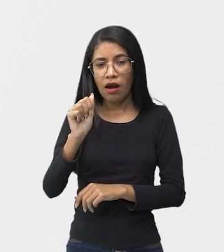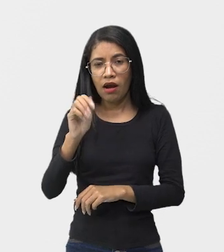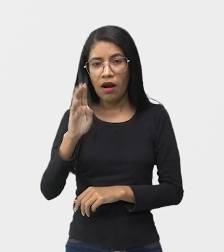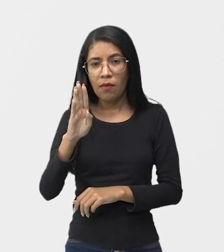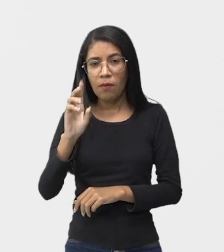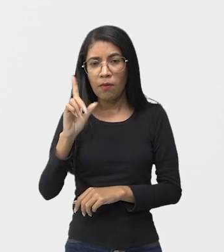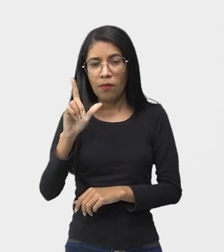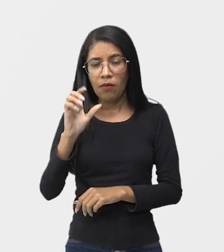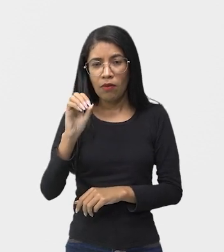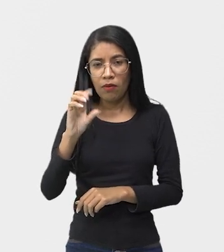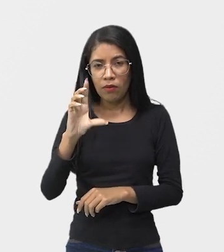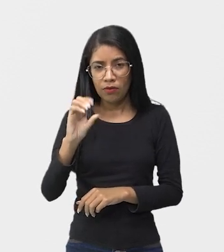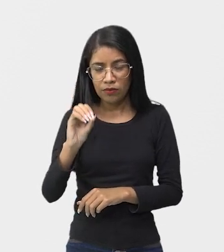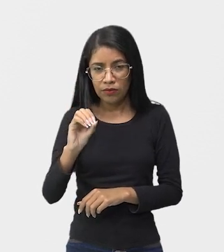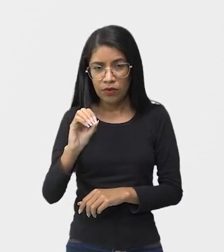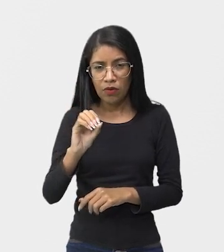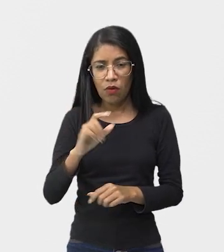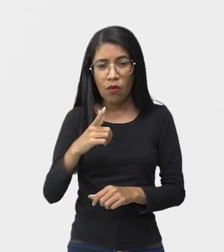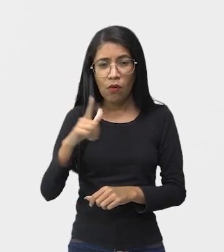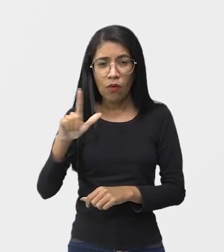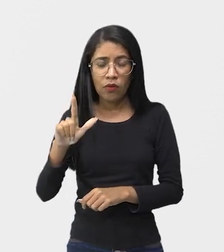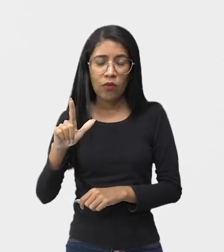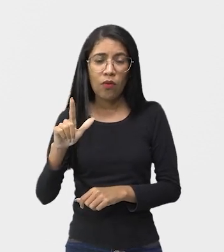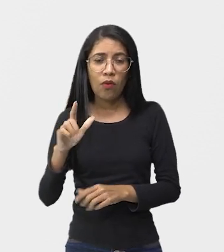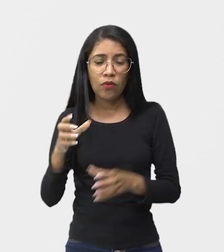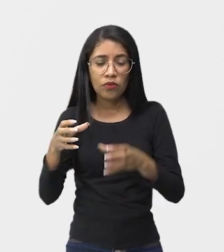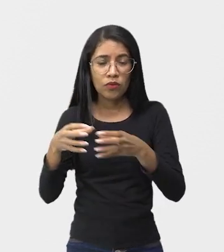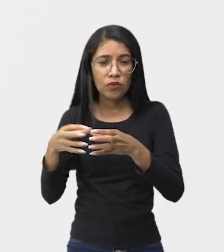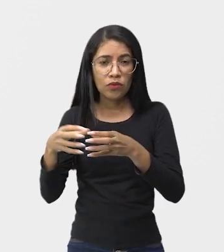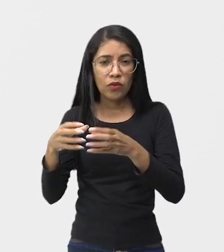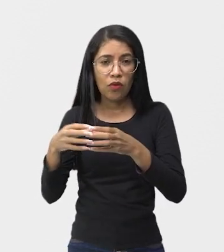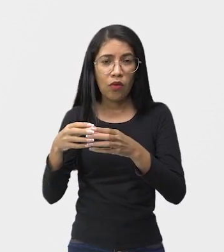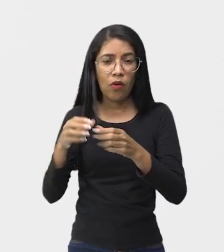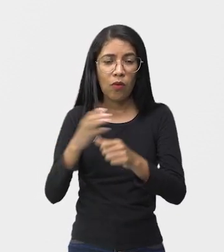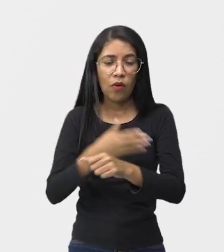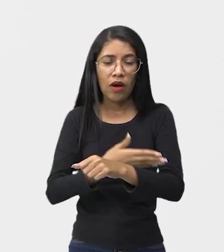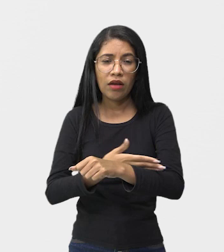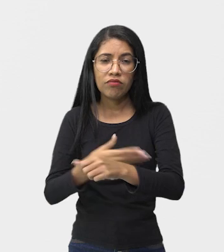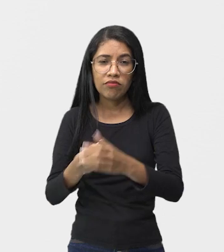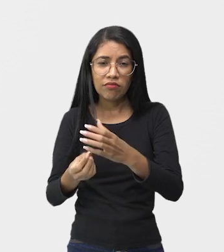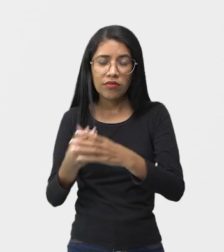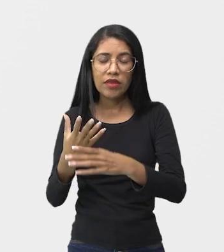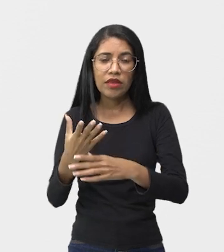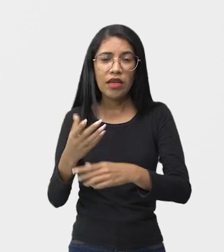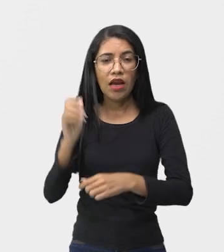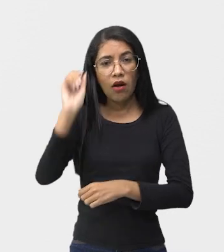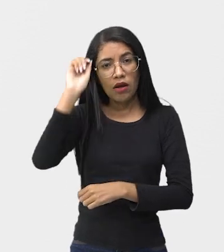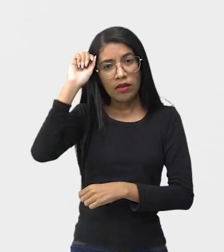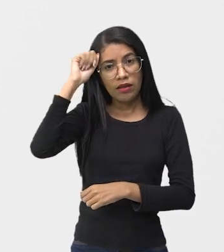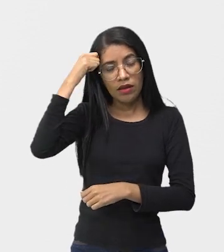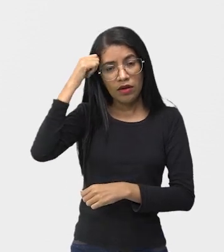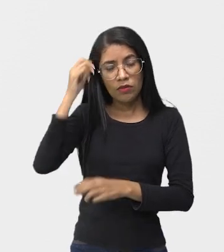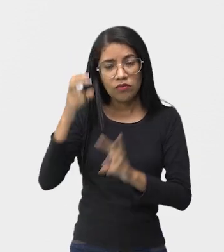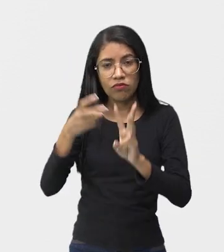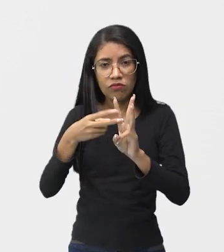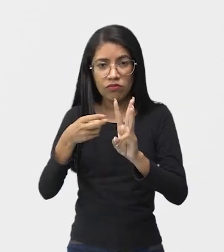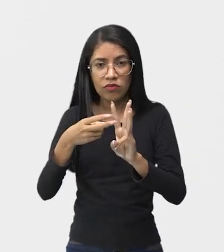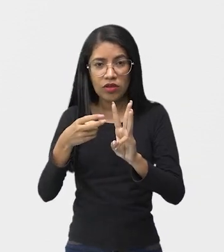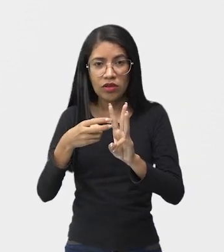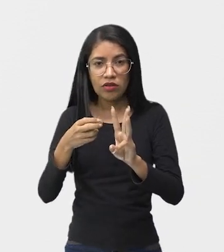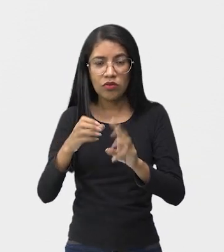caboclo. Por outro lado, o cafuzo ou caboré originou-se da união que acontece entre negros e